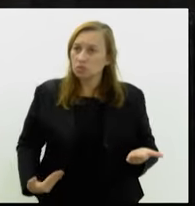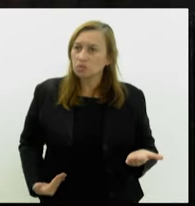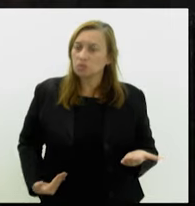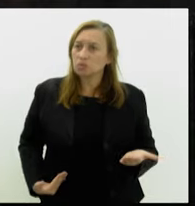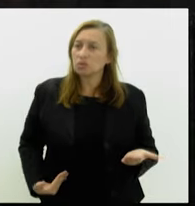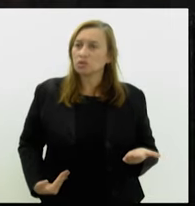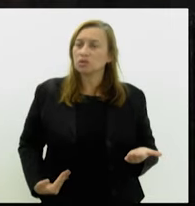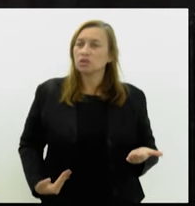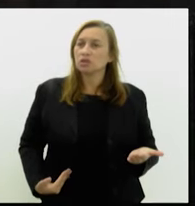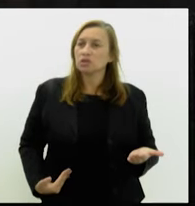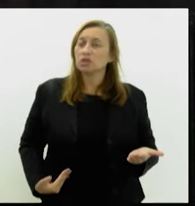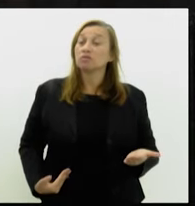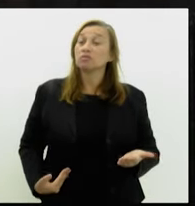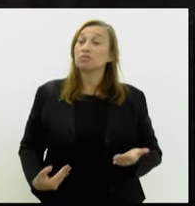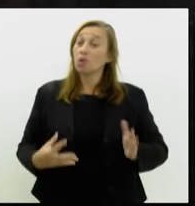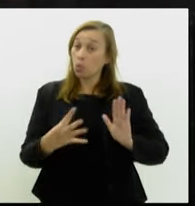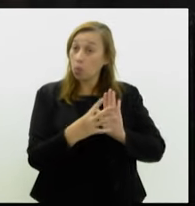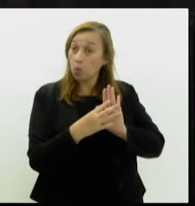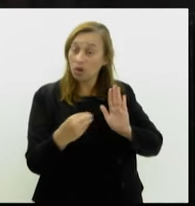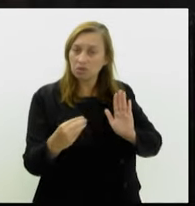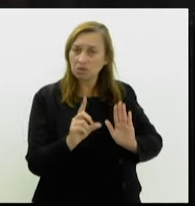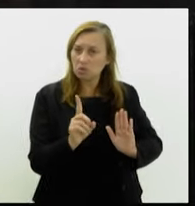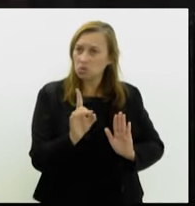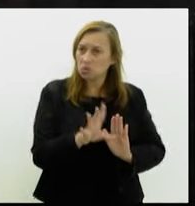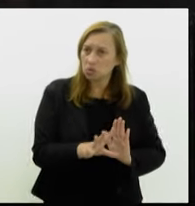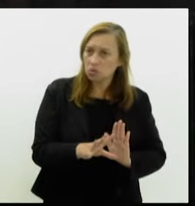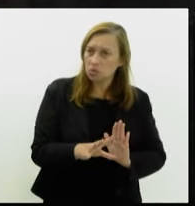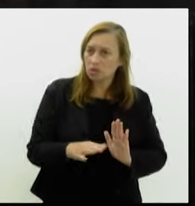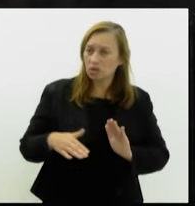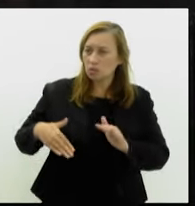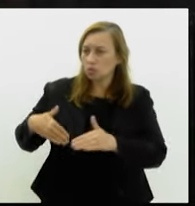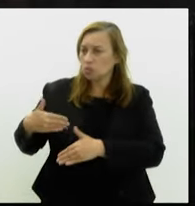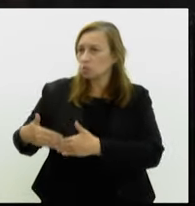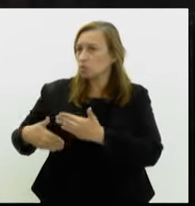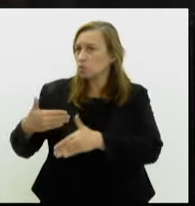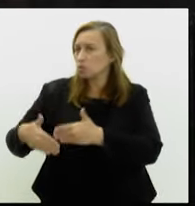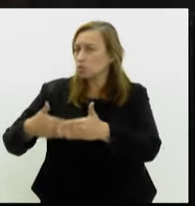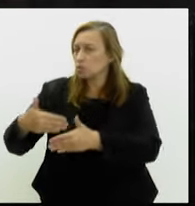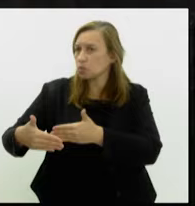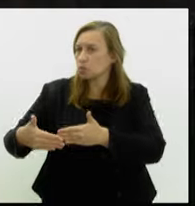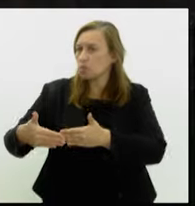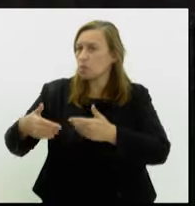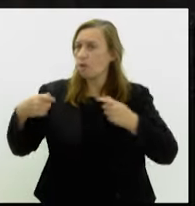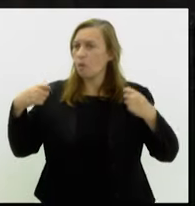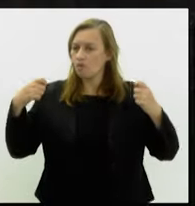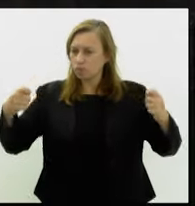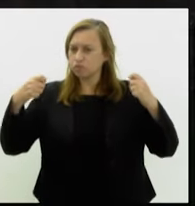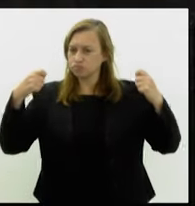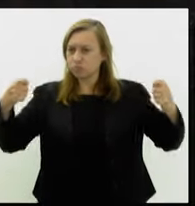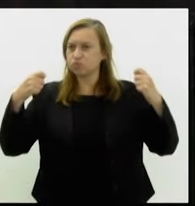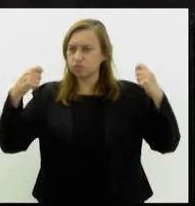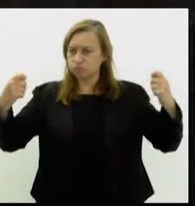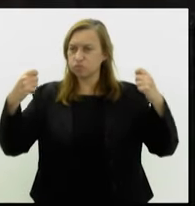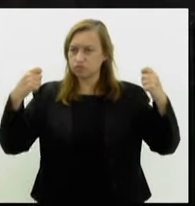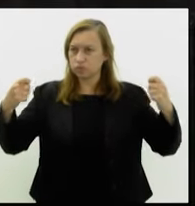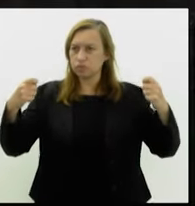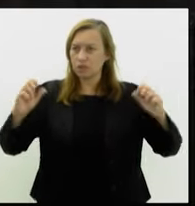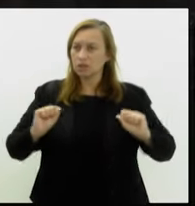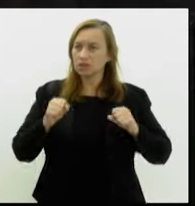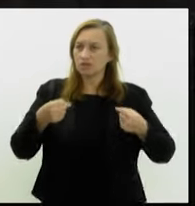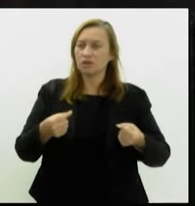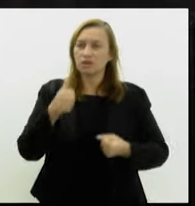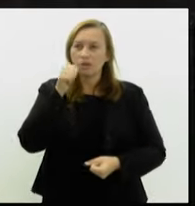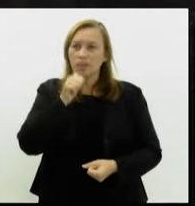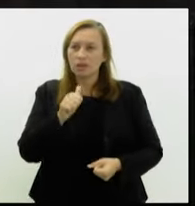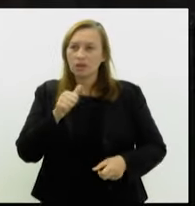deve figurar como exemplo, não só por conta da sua trajetória de militante, e repito, de militante em defesa das mulheres,